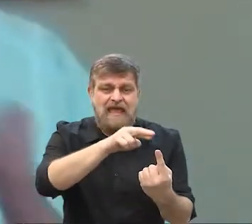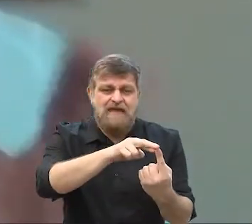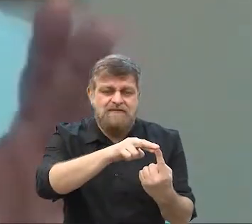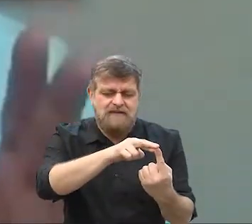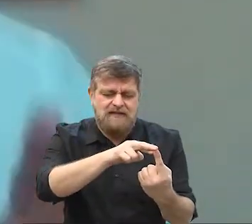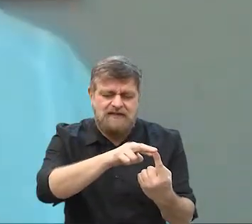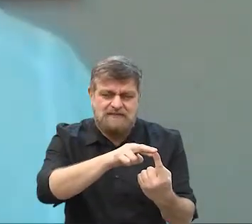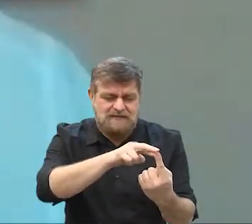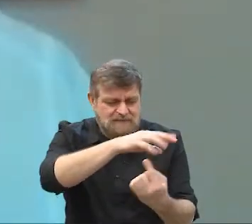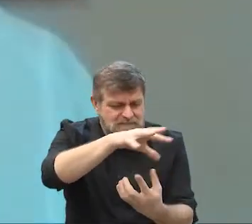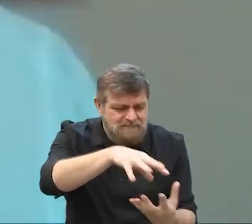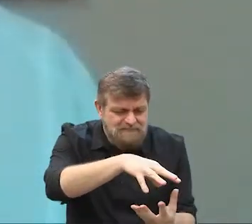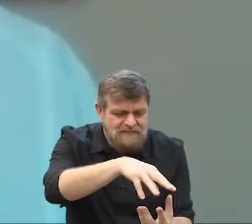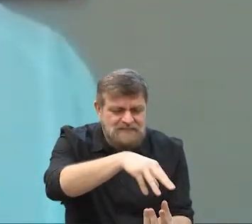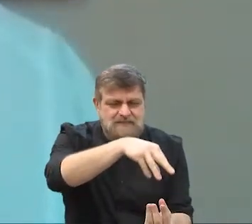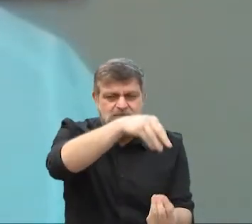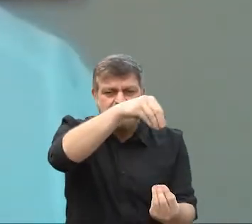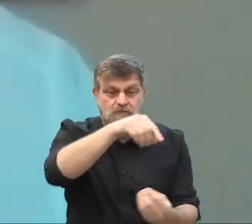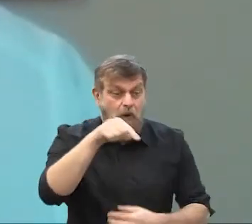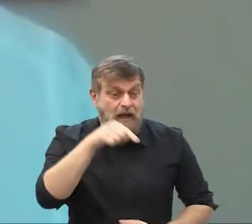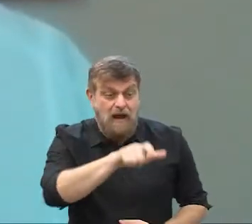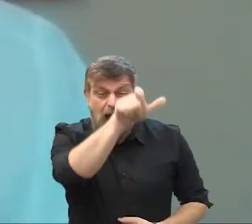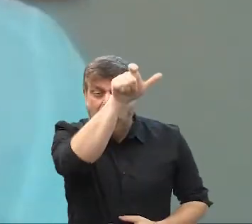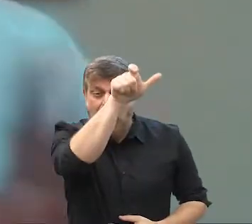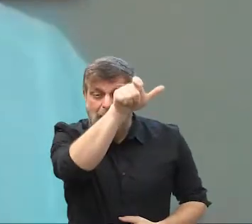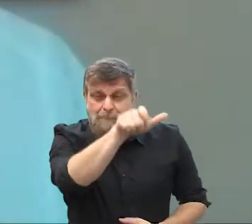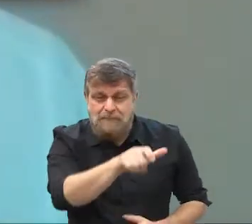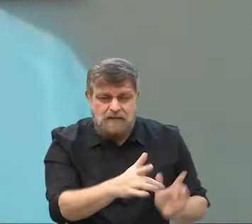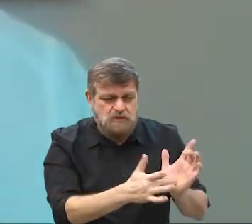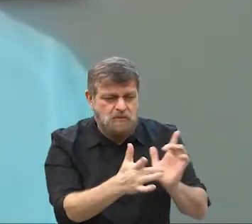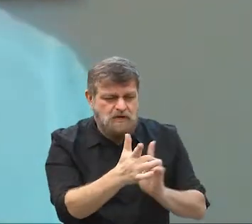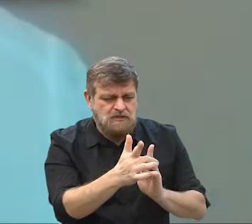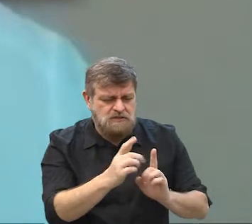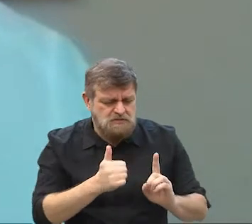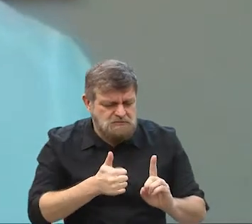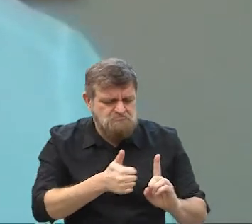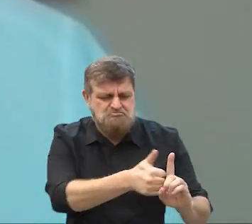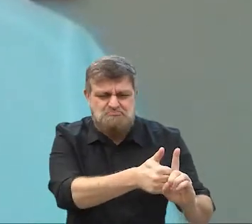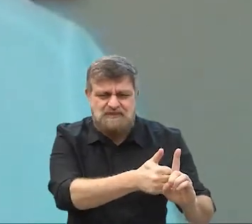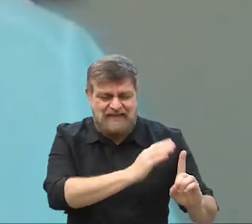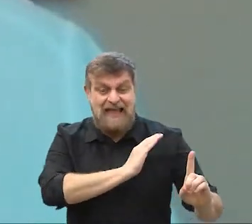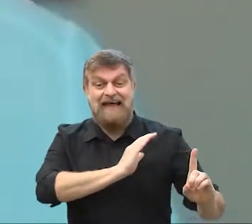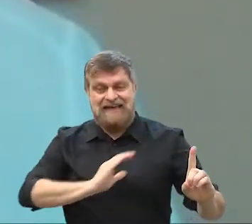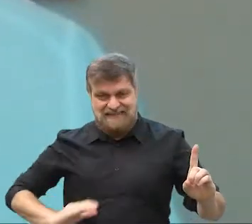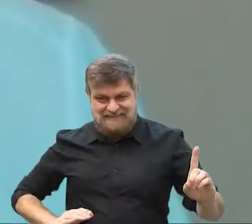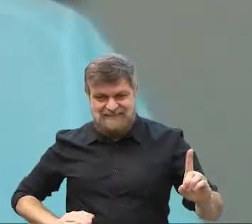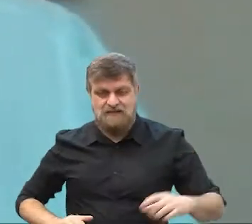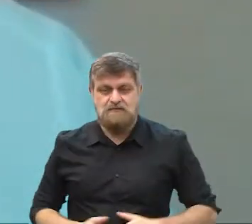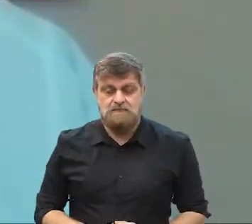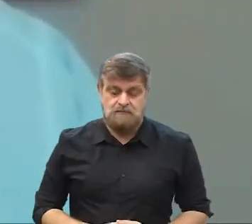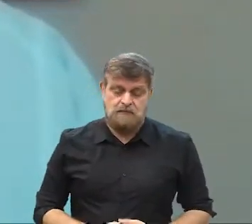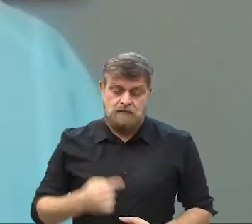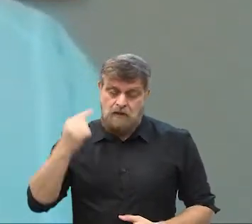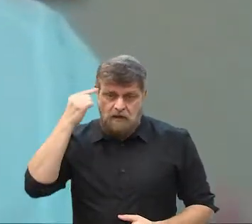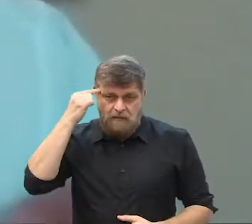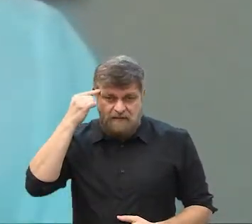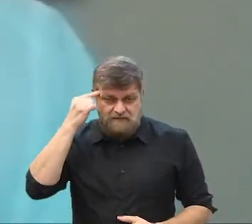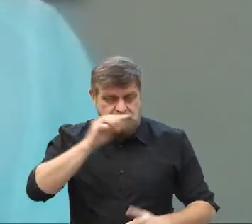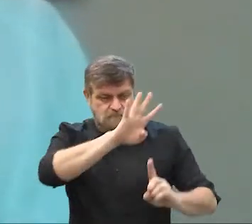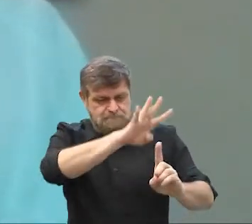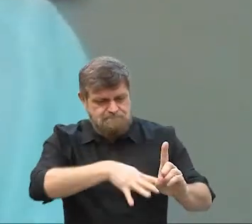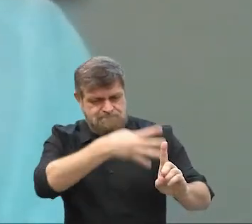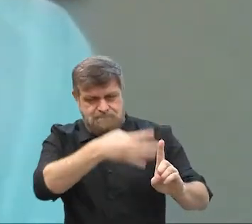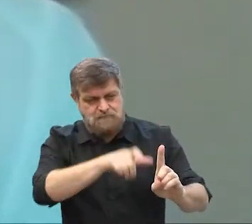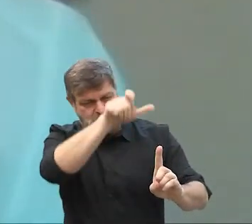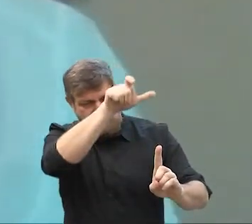uma referência cristã para a comunidade local, e nada mais do que justo homenagear um